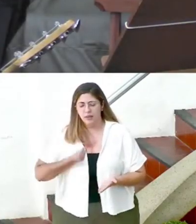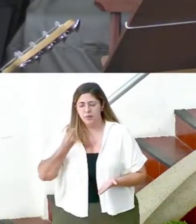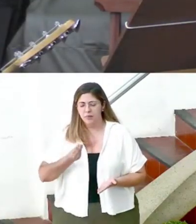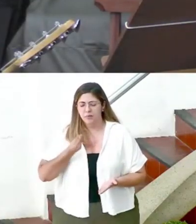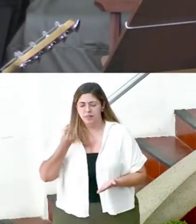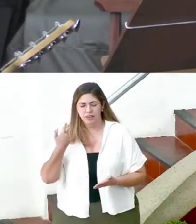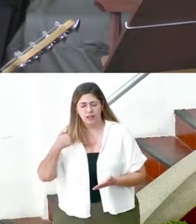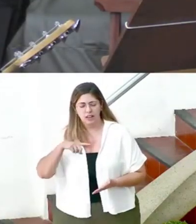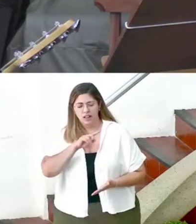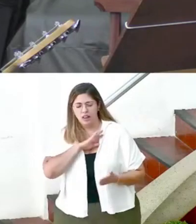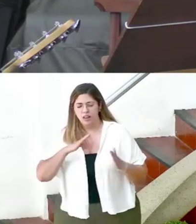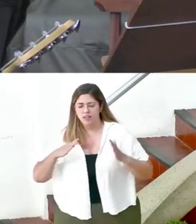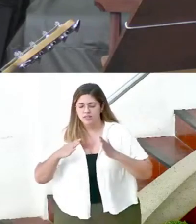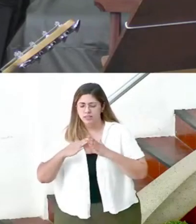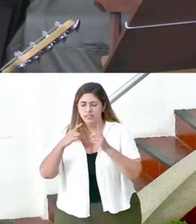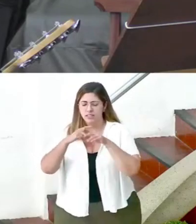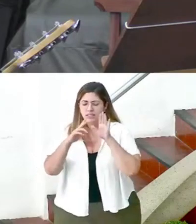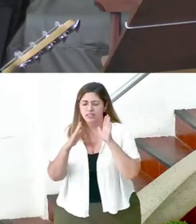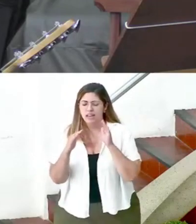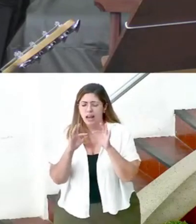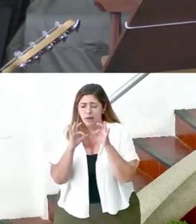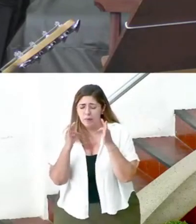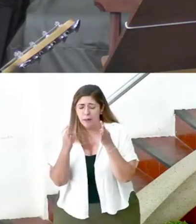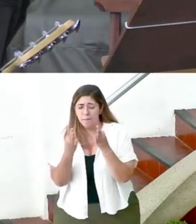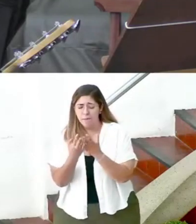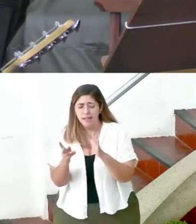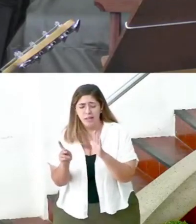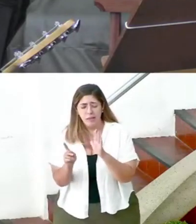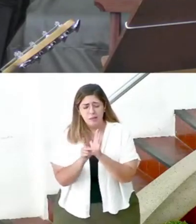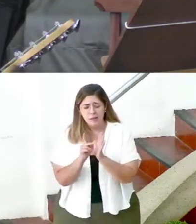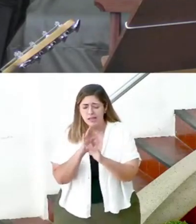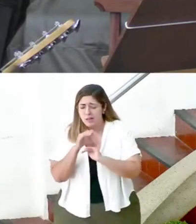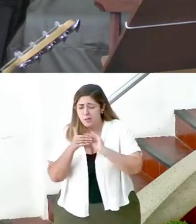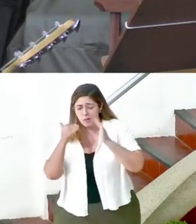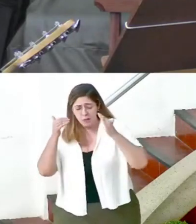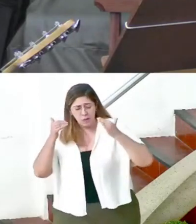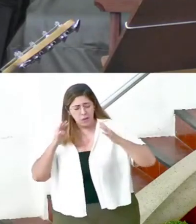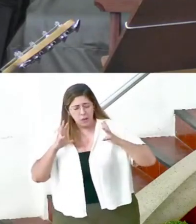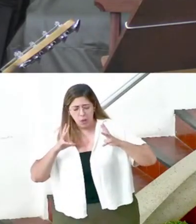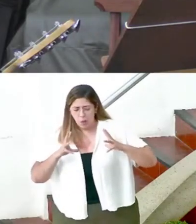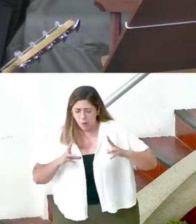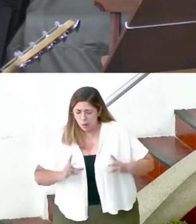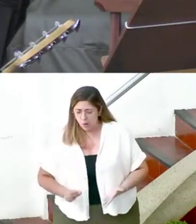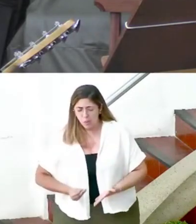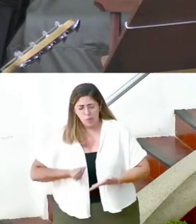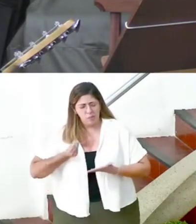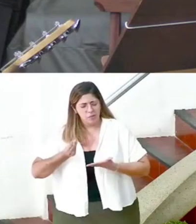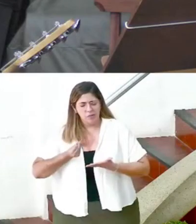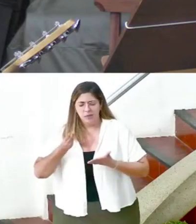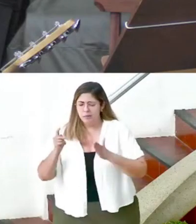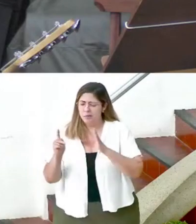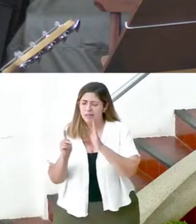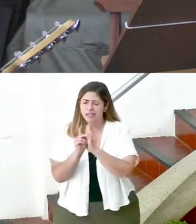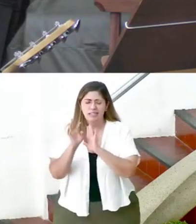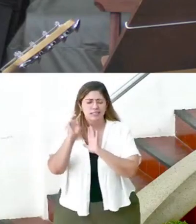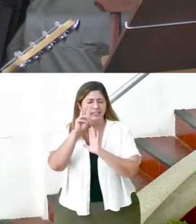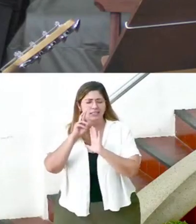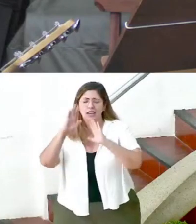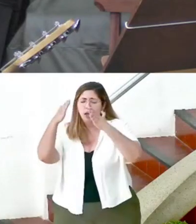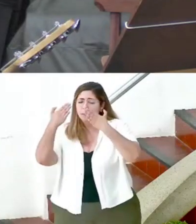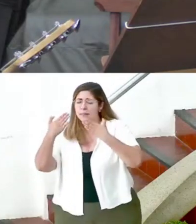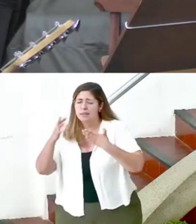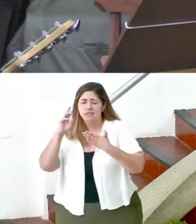da igreja, Senhor da nossa casa, Senhor de tudo o que somos, não é possível que nós nos mantenhamos na Tua